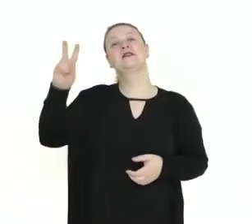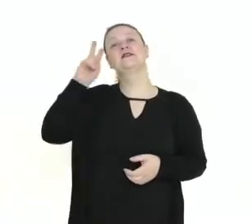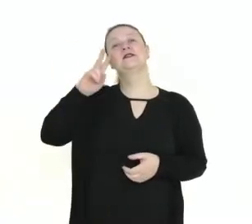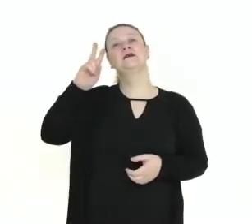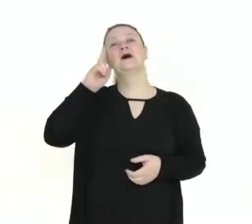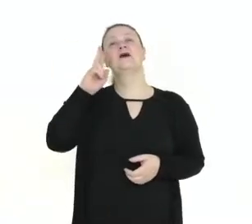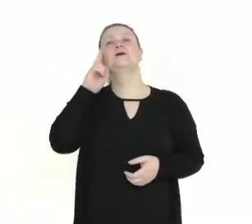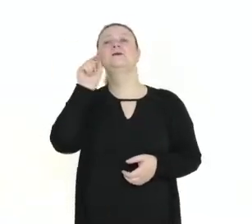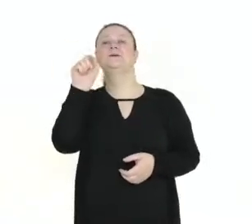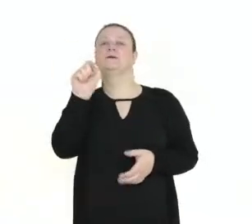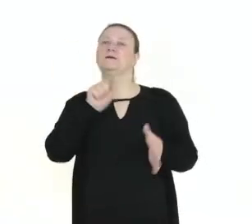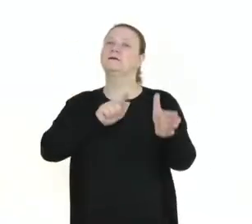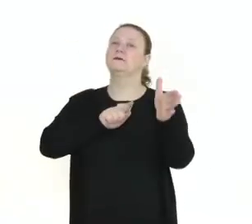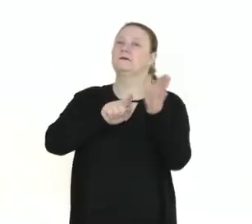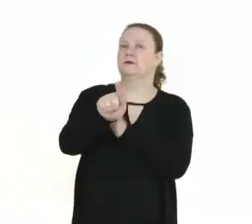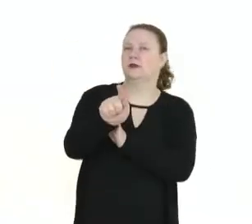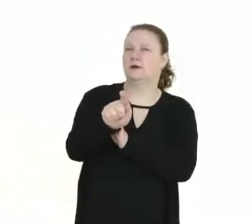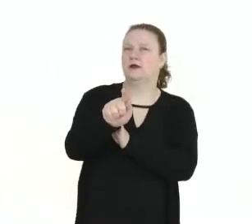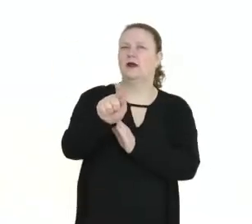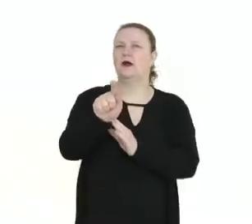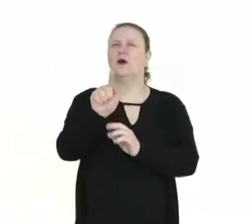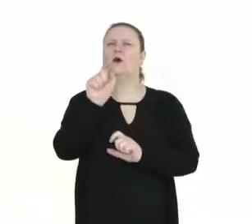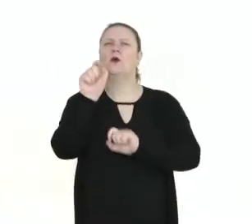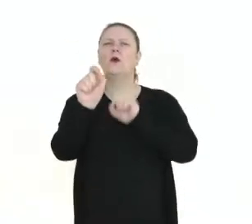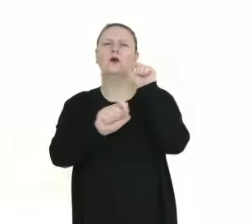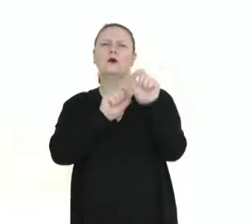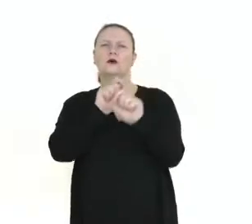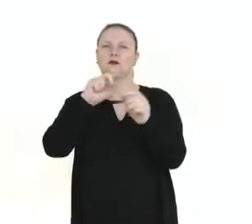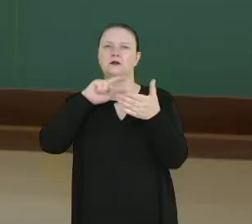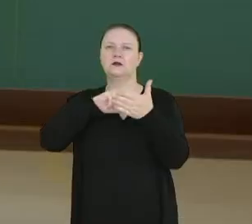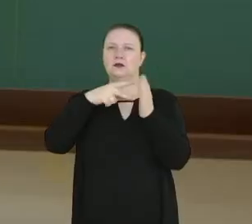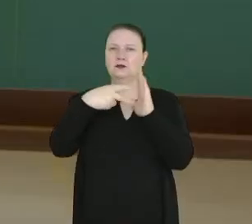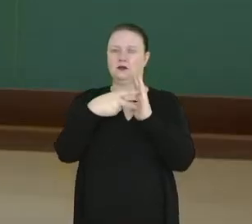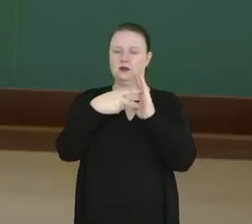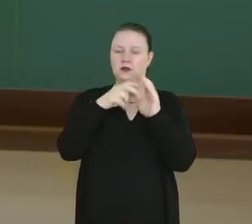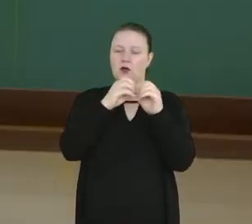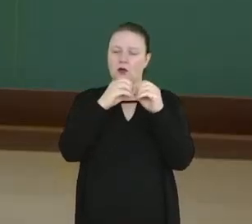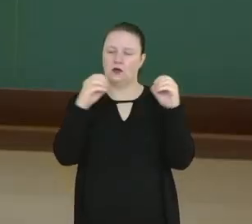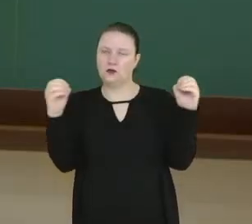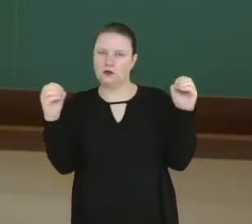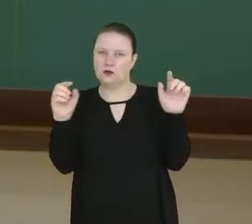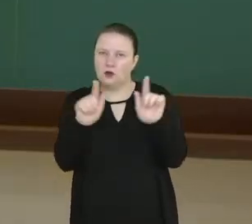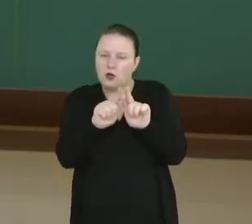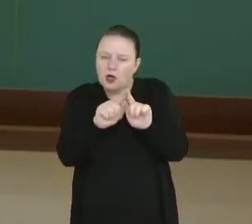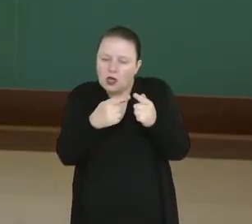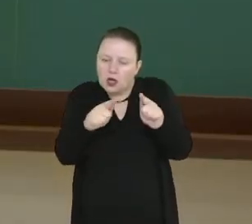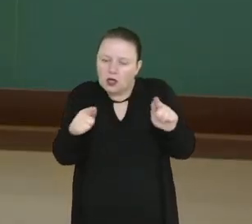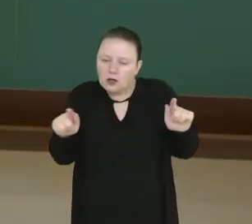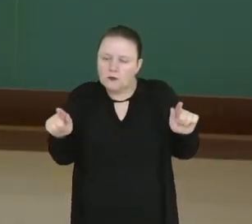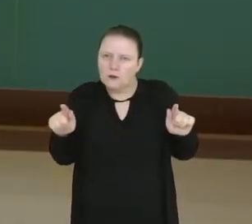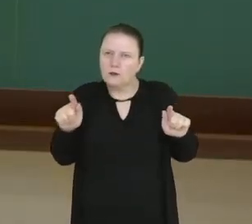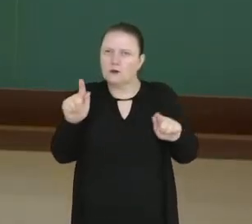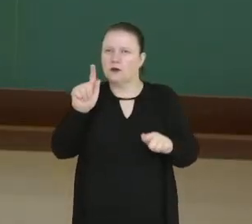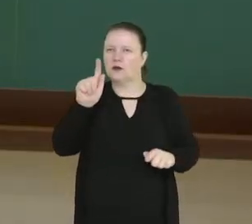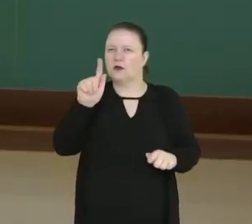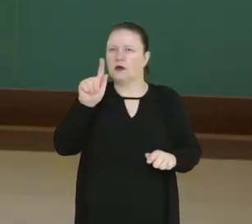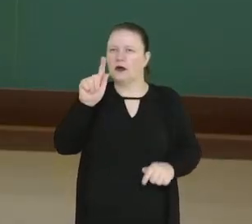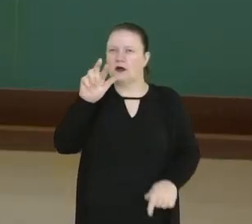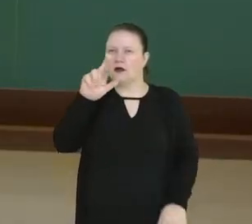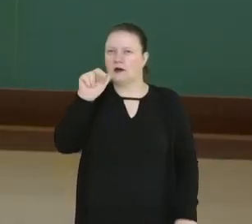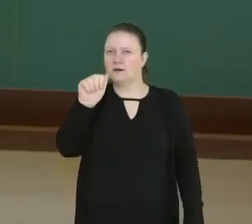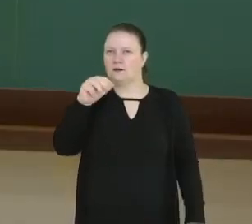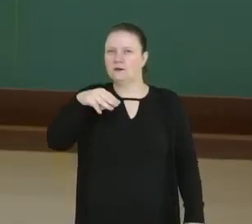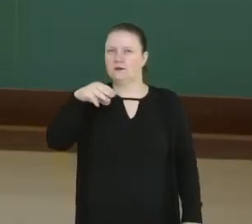uma perguntinha para vocês. Vocês lembram o que é uma oração gramatical? O que será que é uma oração gramatical?